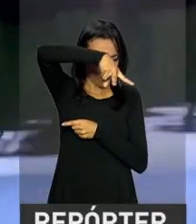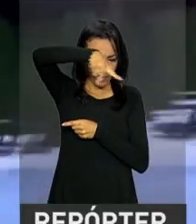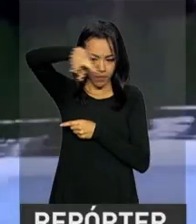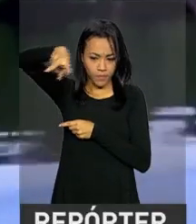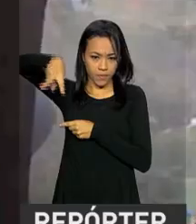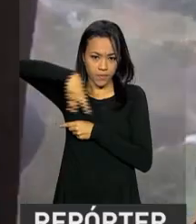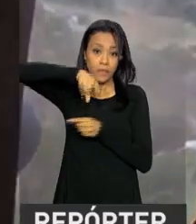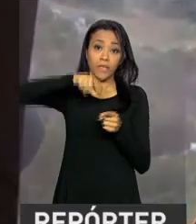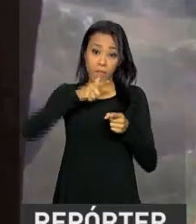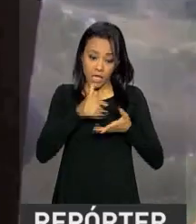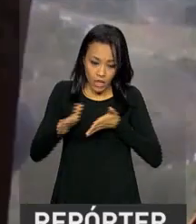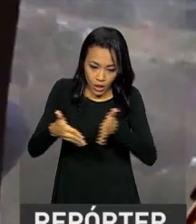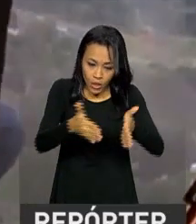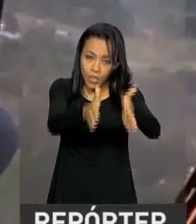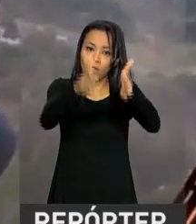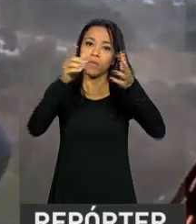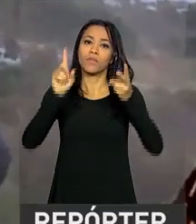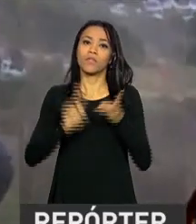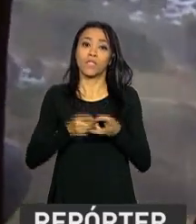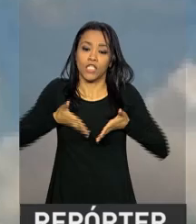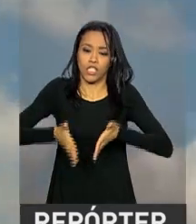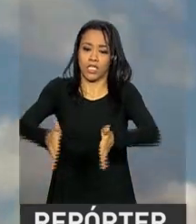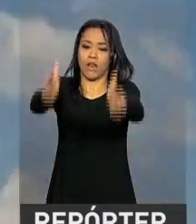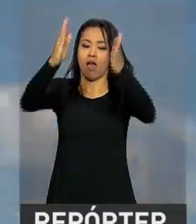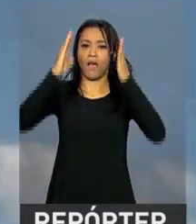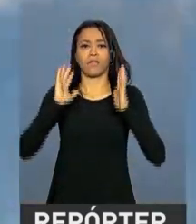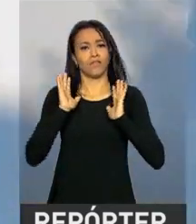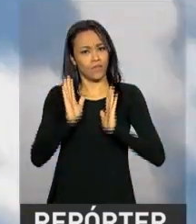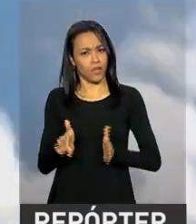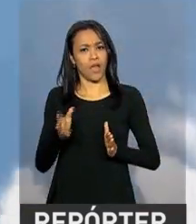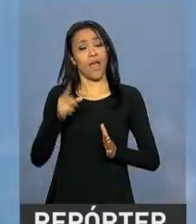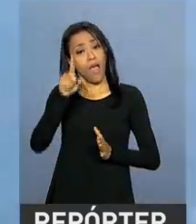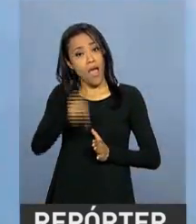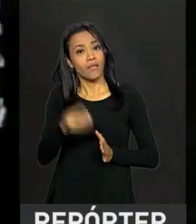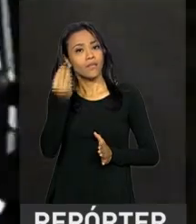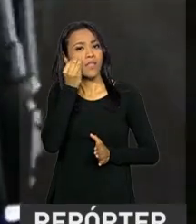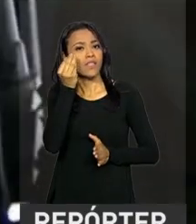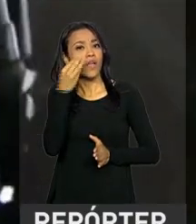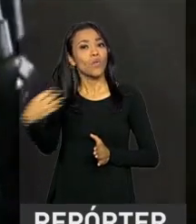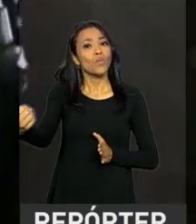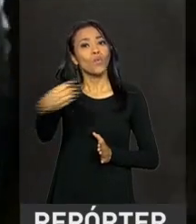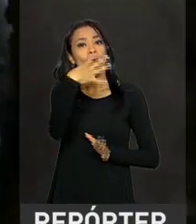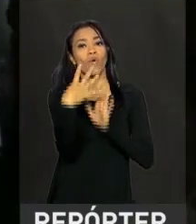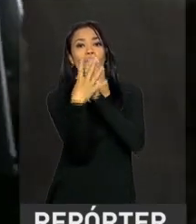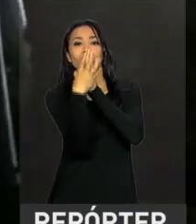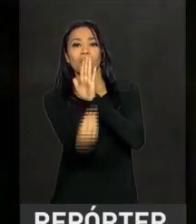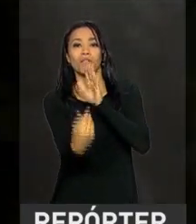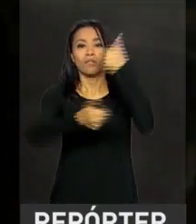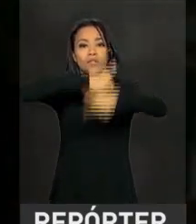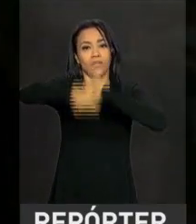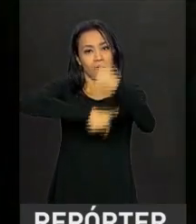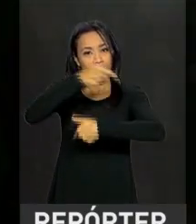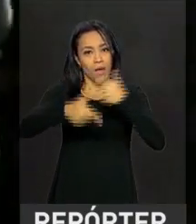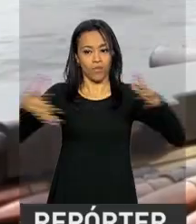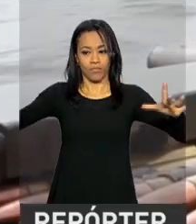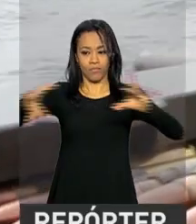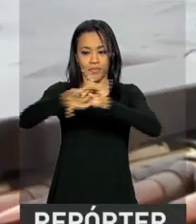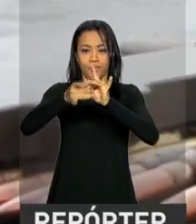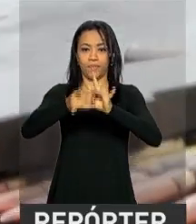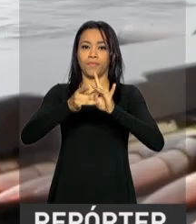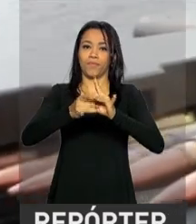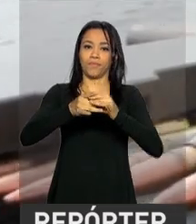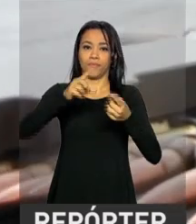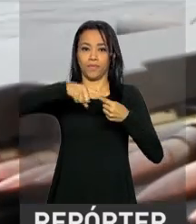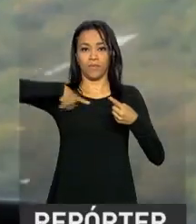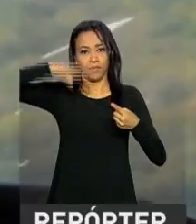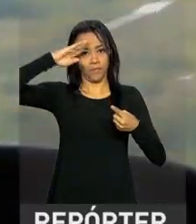nos principais rios e estradas com acesso ao país, servem para testar um novo modelo, com uma maior integração entre as forças, os